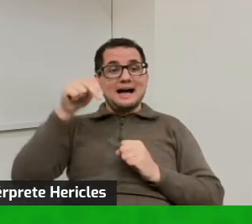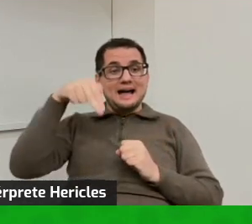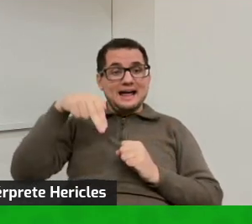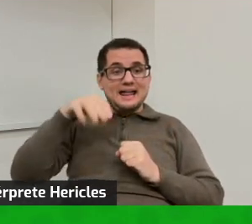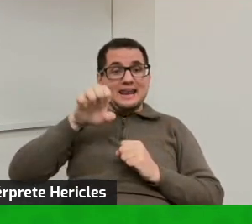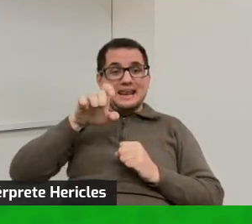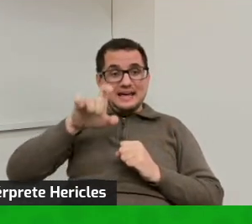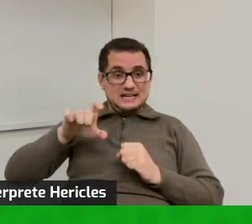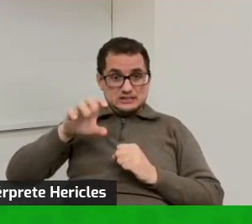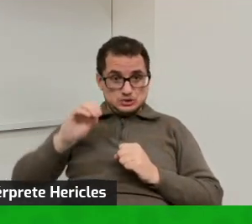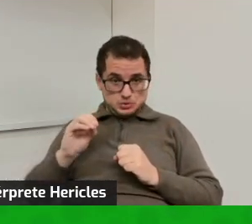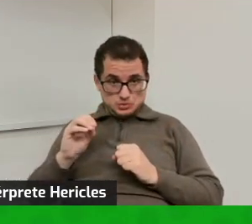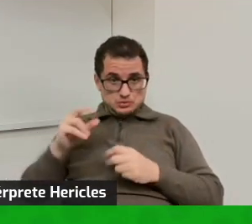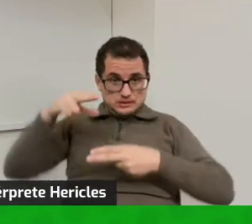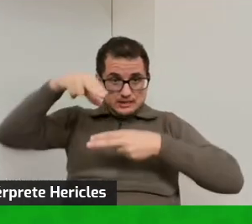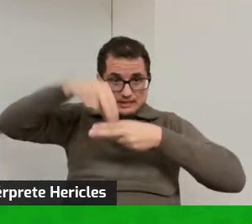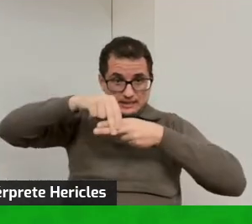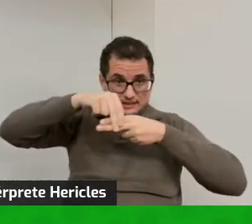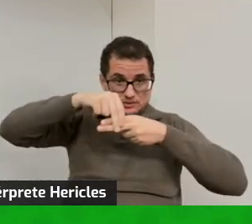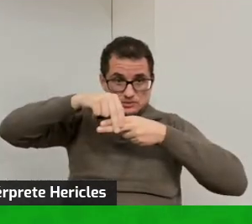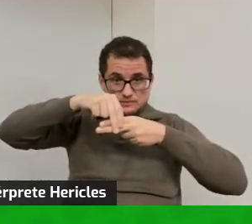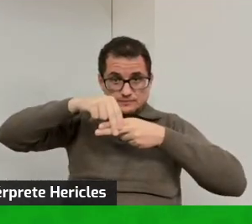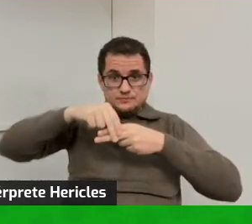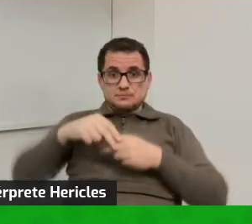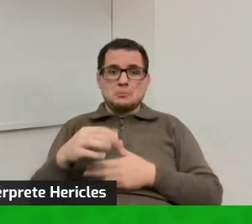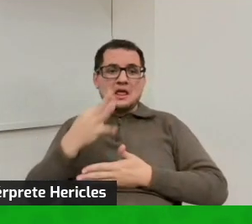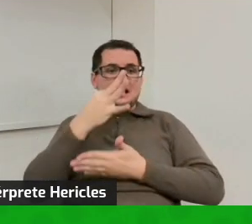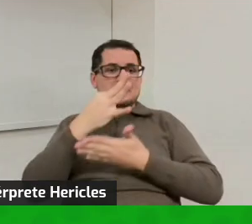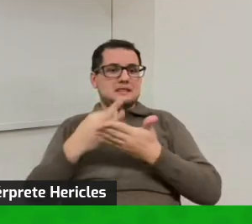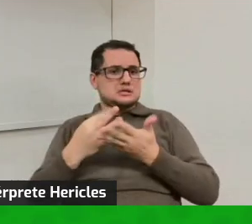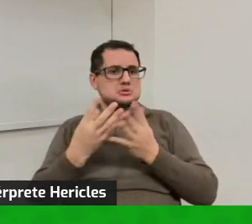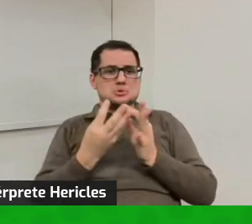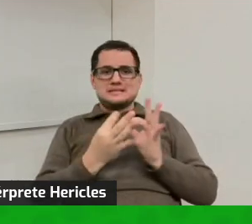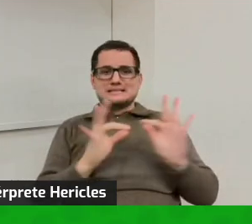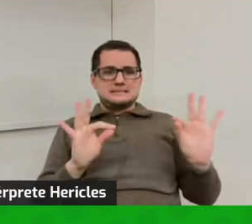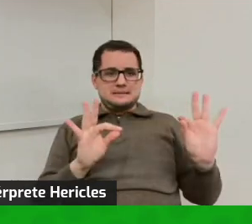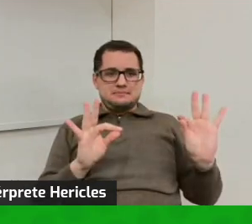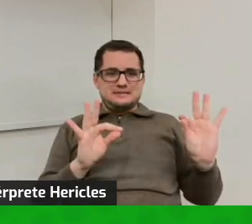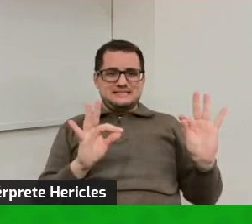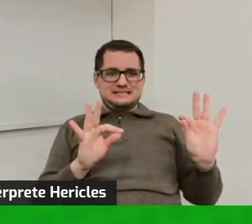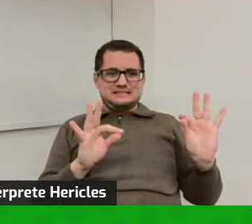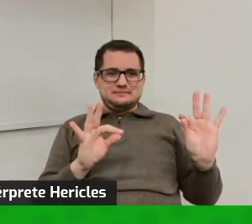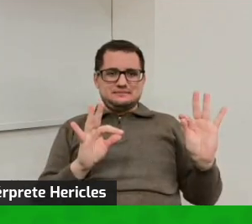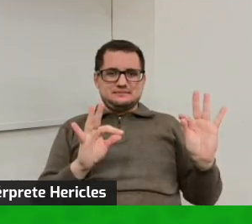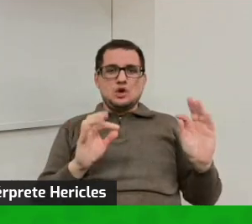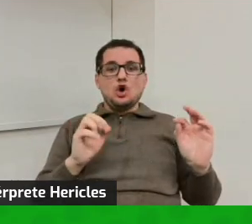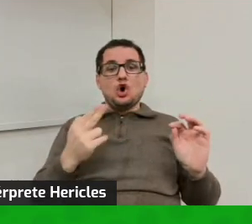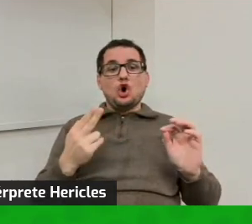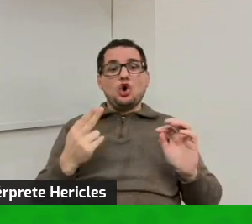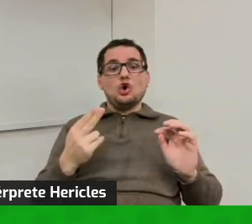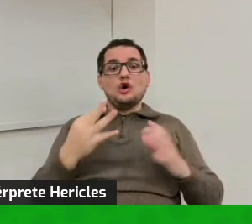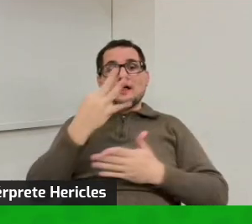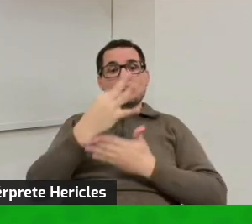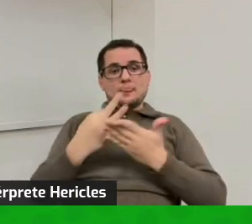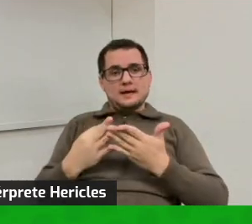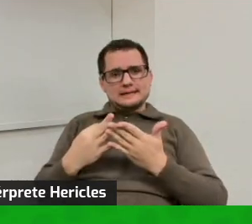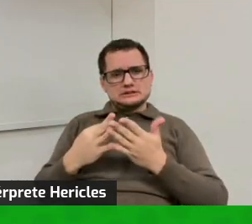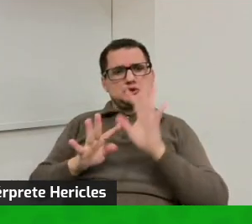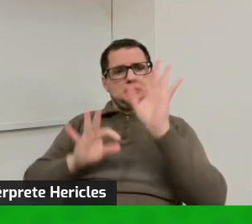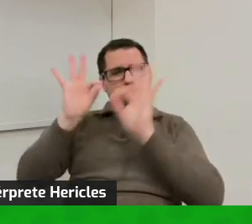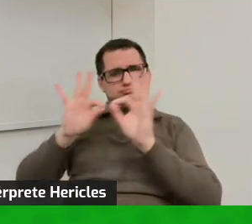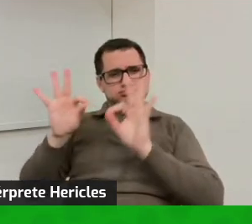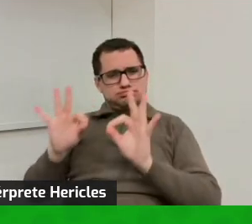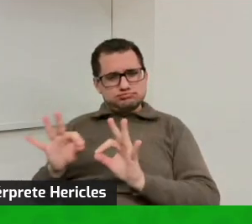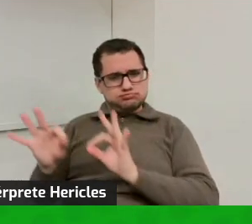anexo, PDF de anexo. Texto sem formatação, ele vai colado no corpo do e-mail. Ou HTML. O HTML ele tenta